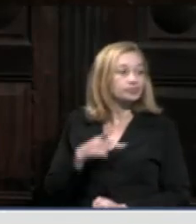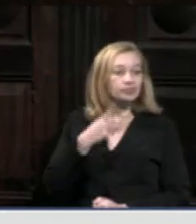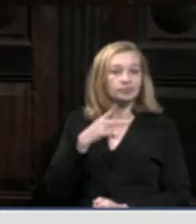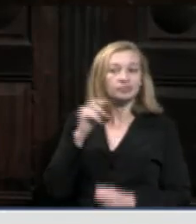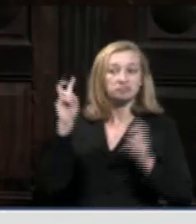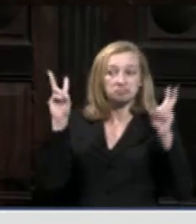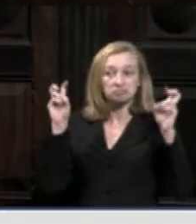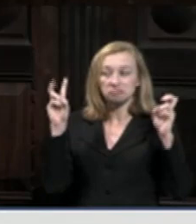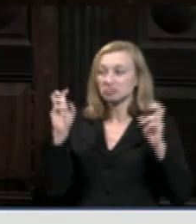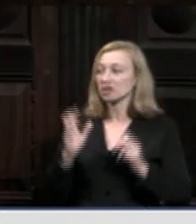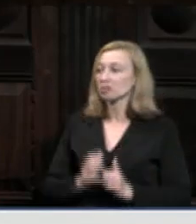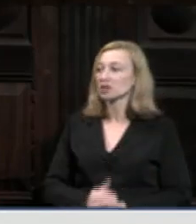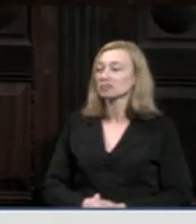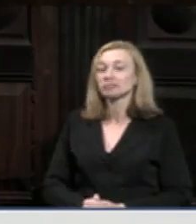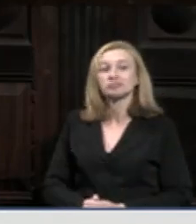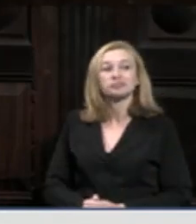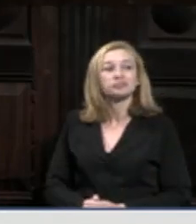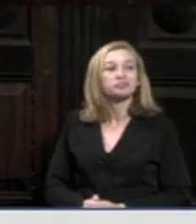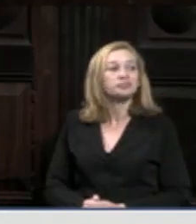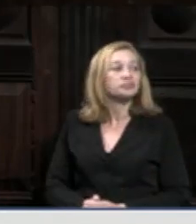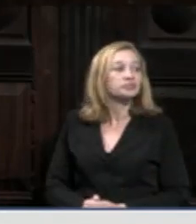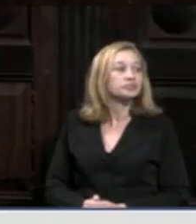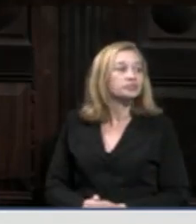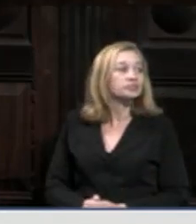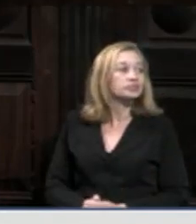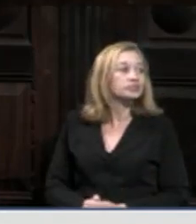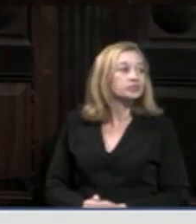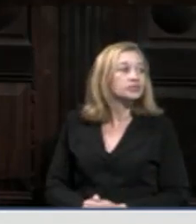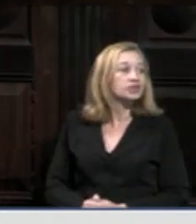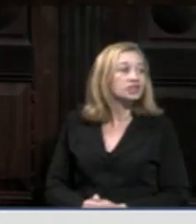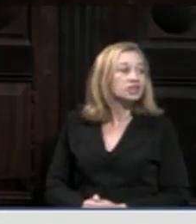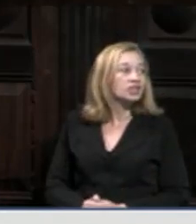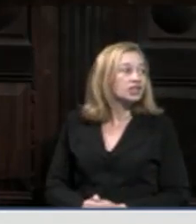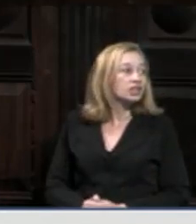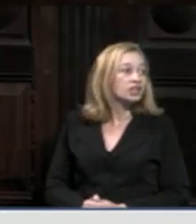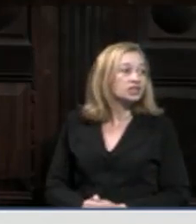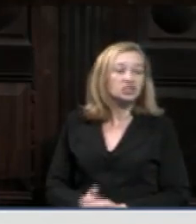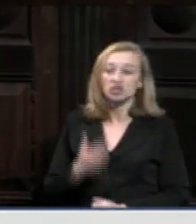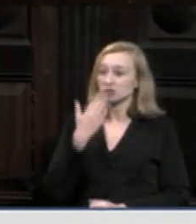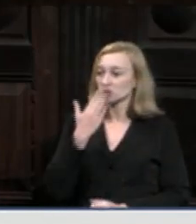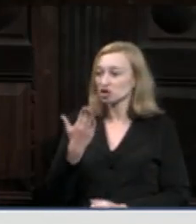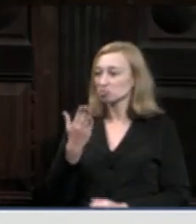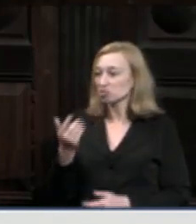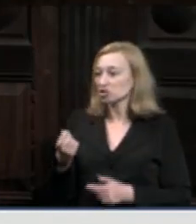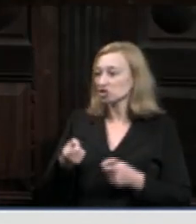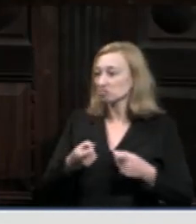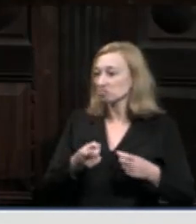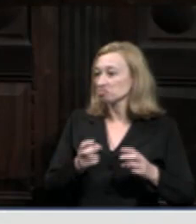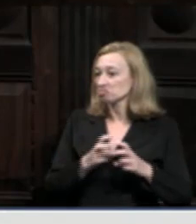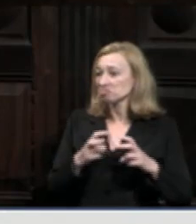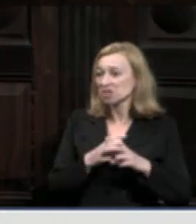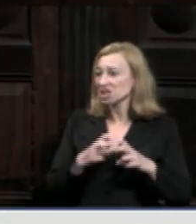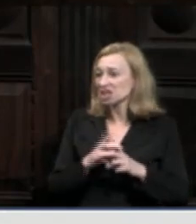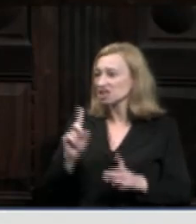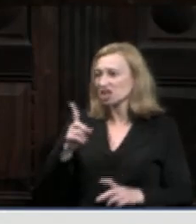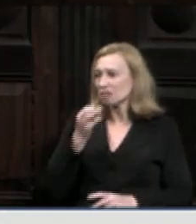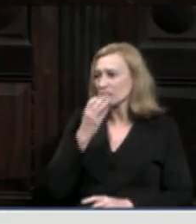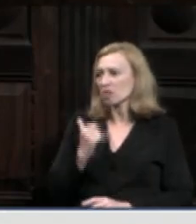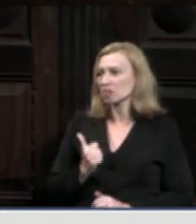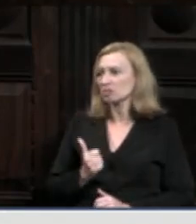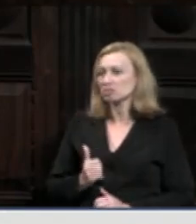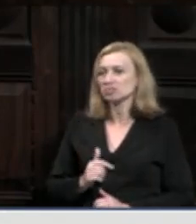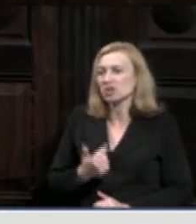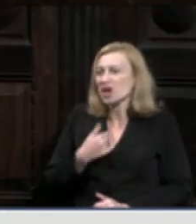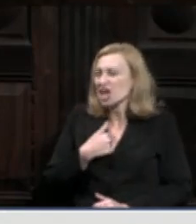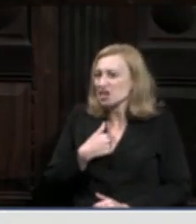tema relevante. Esse tipo de picuinha não constrói. Então não vou me